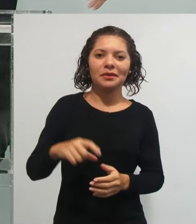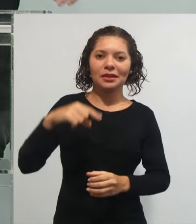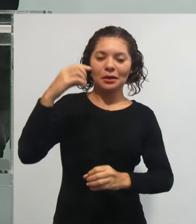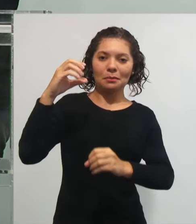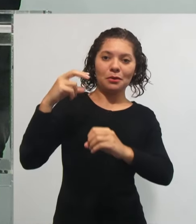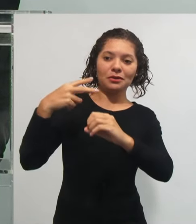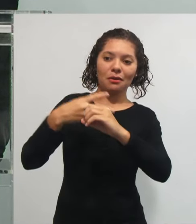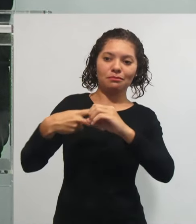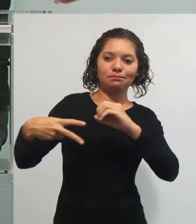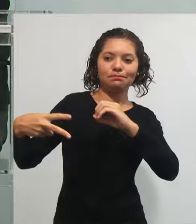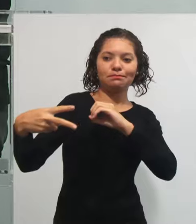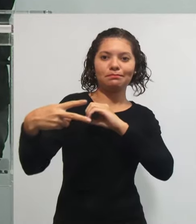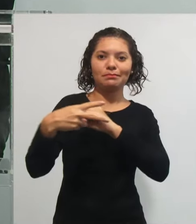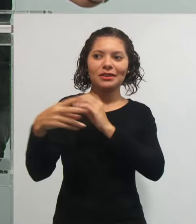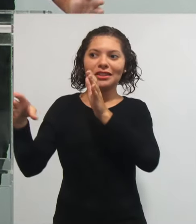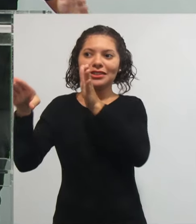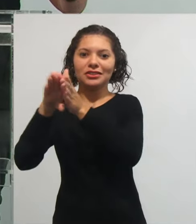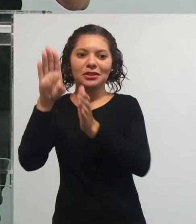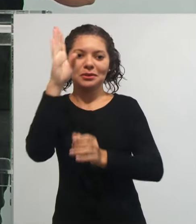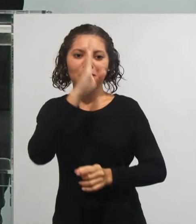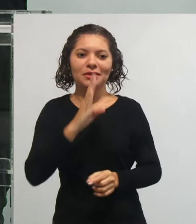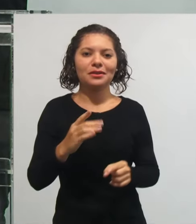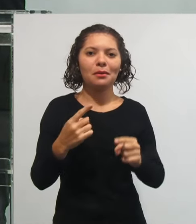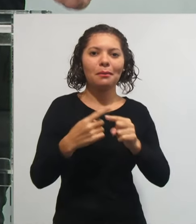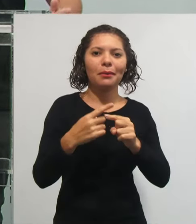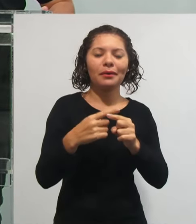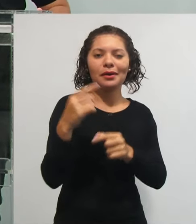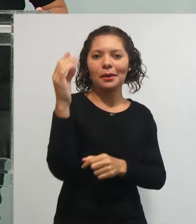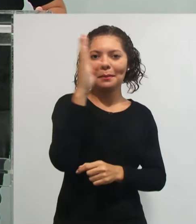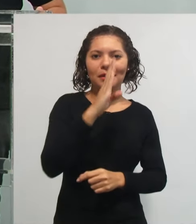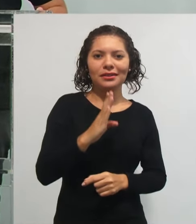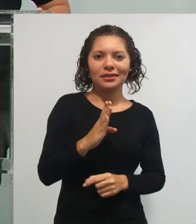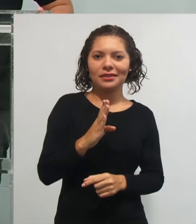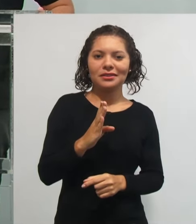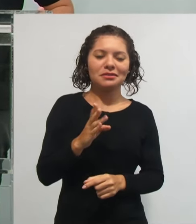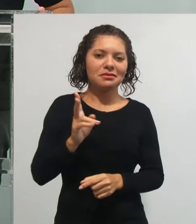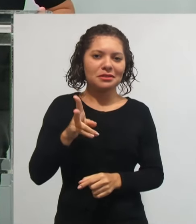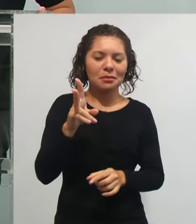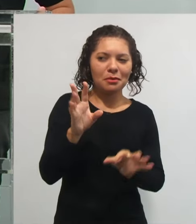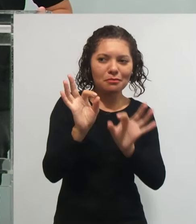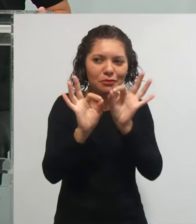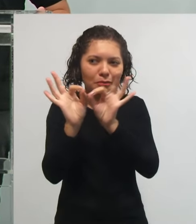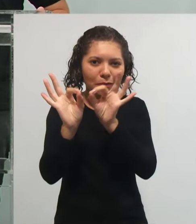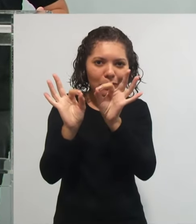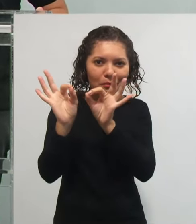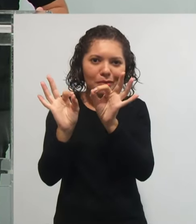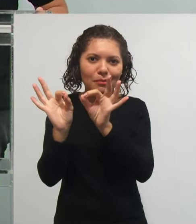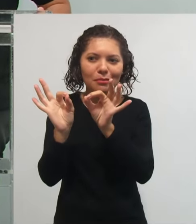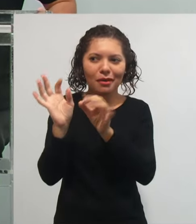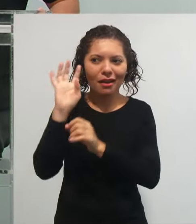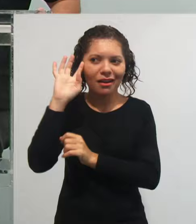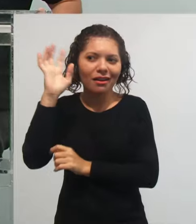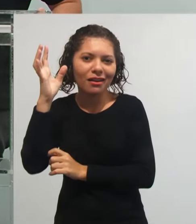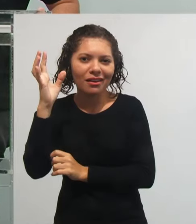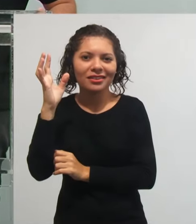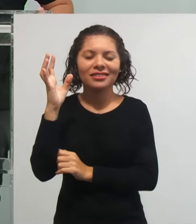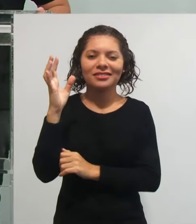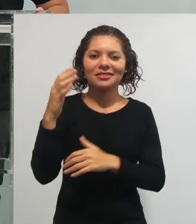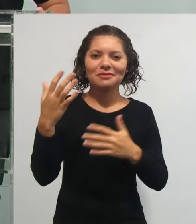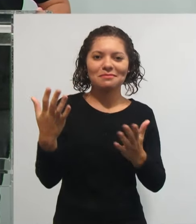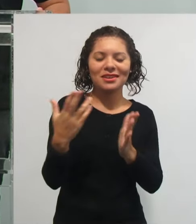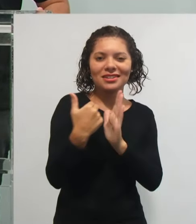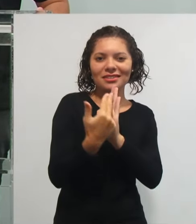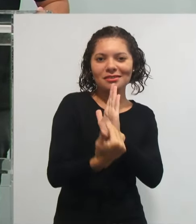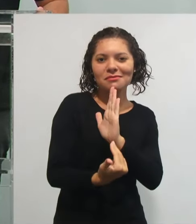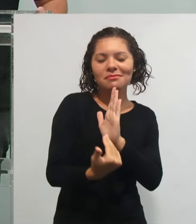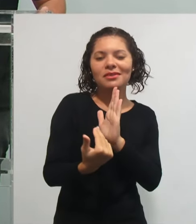toda vez o brasileiro descobre um novo modo ali de dar um jeitinho Mas sabe que popularmente nós chamamos essas imagens aí que vocês